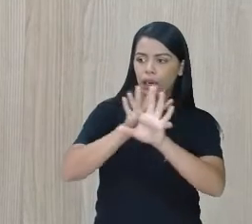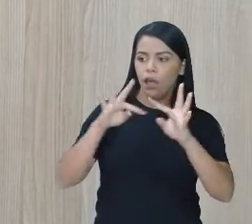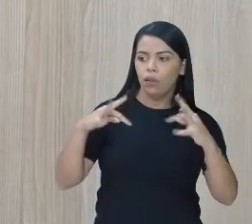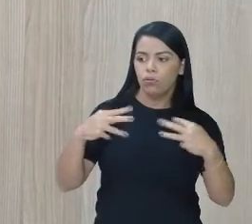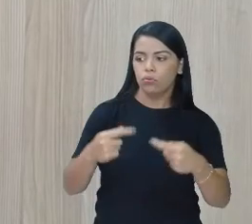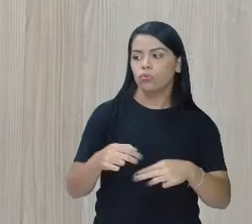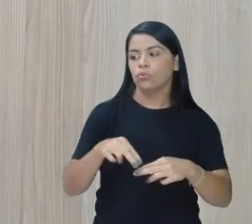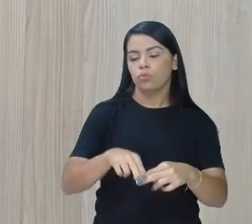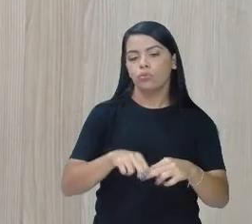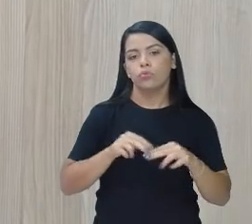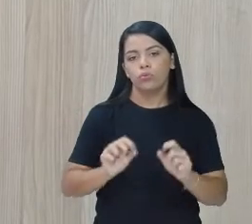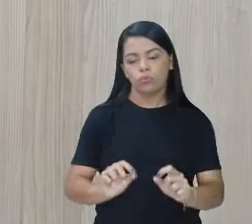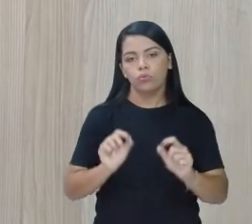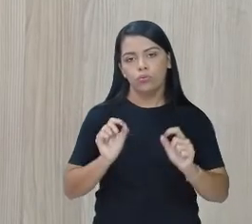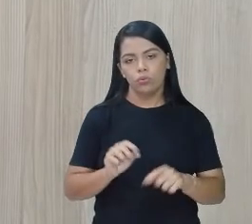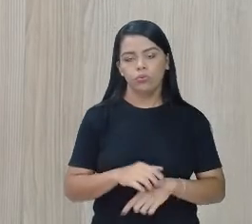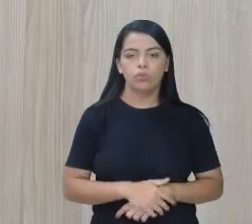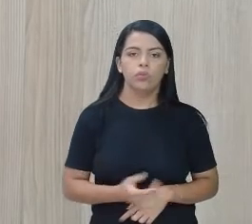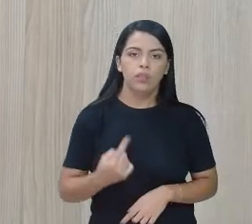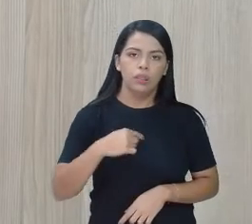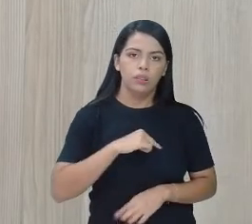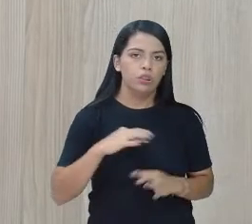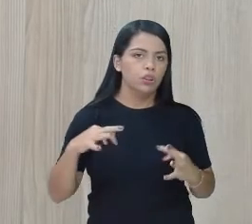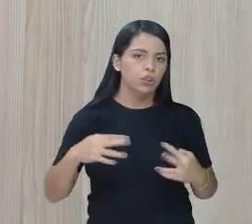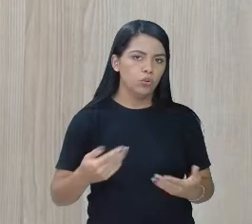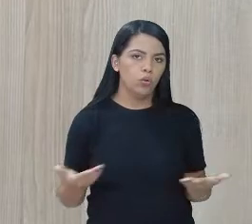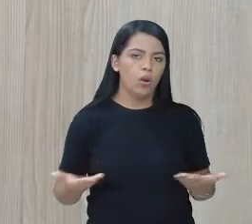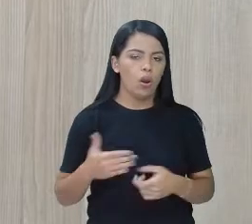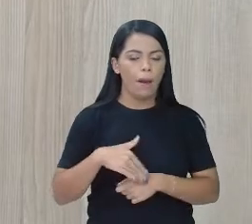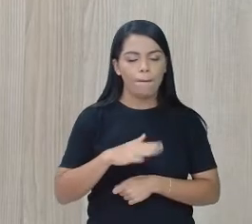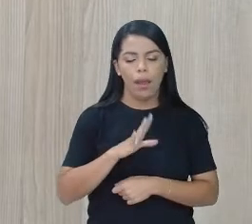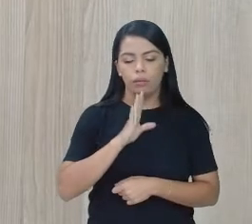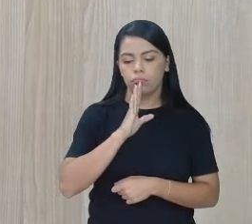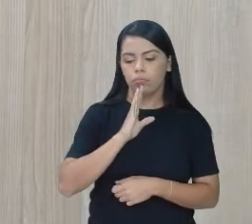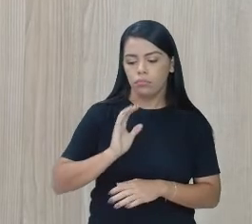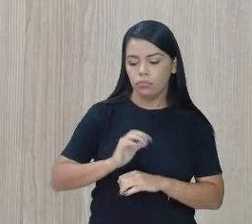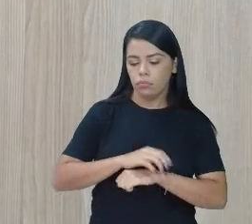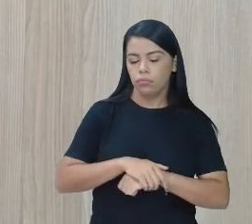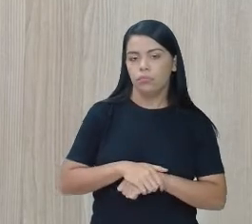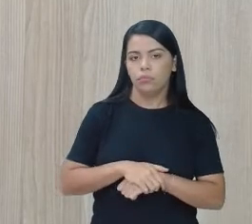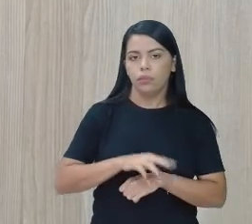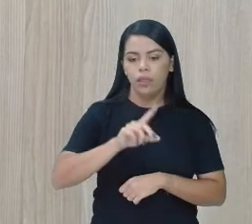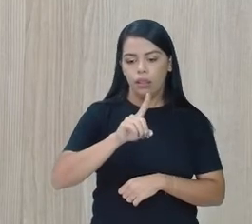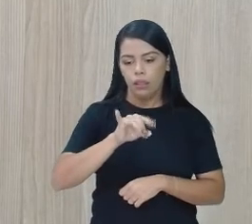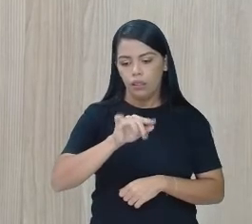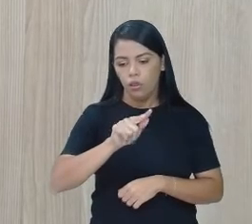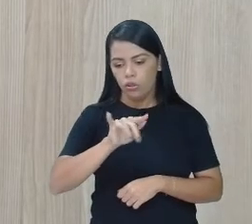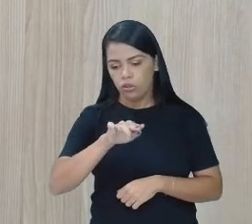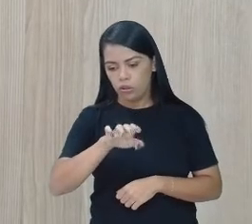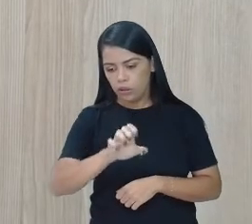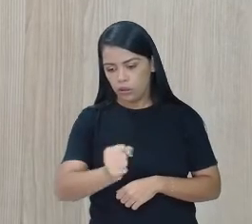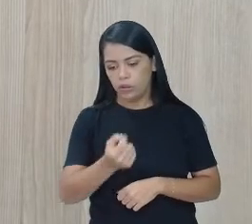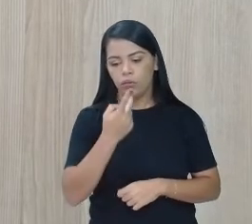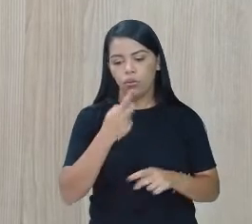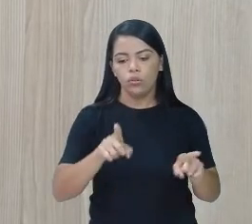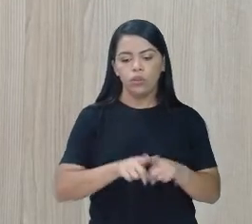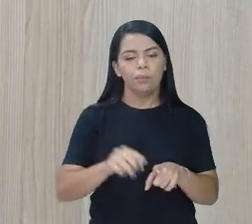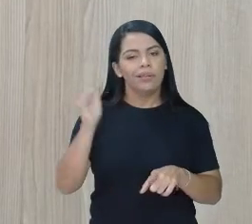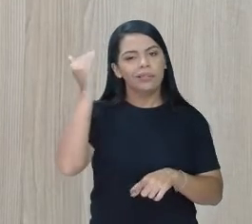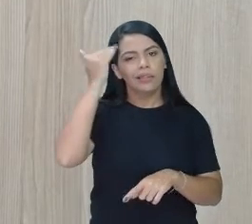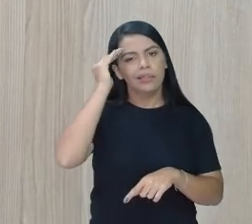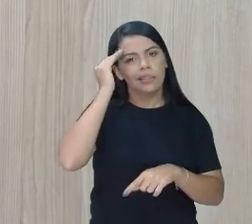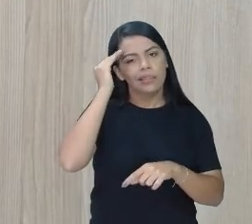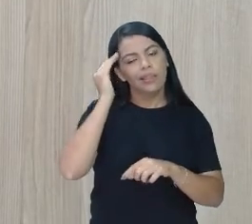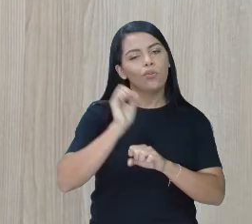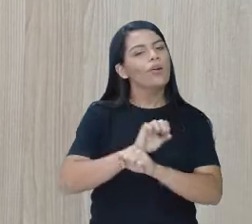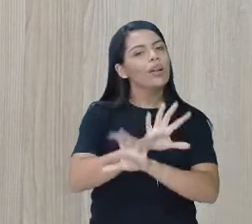por isso que estamos todos mais caladinhos. O Diógenes também falou que está compreendendo. E eu preciso